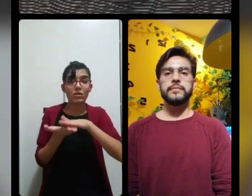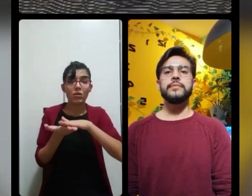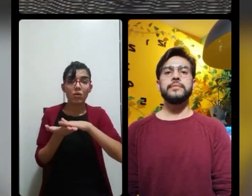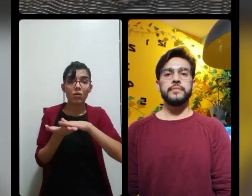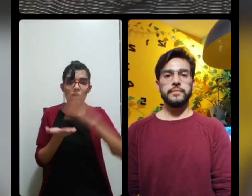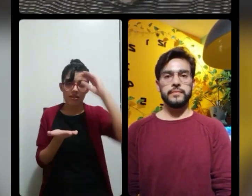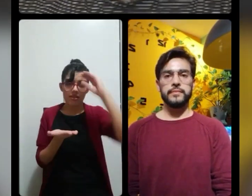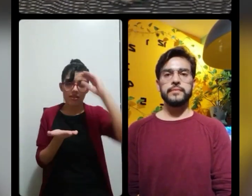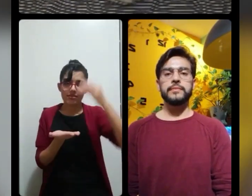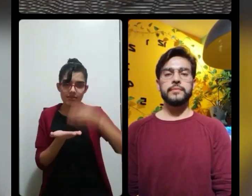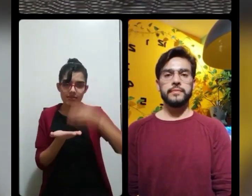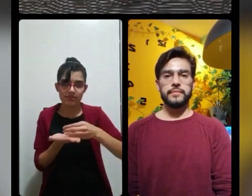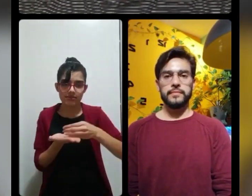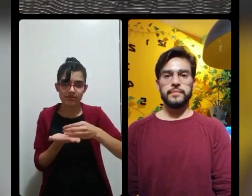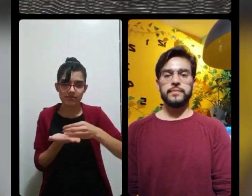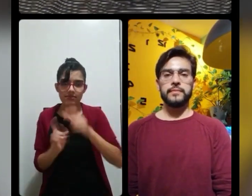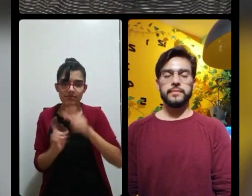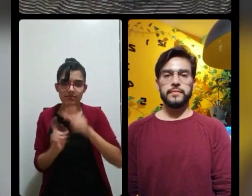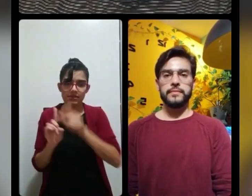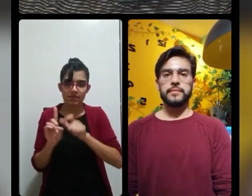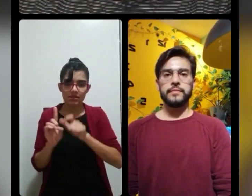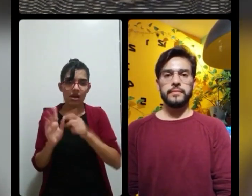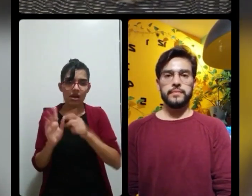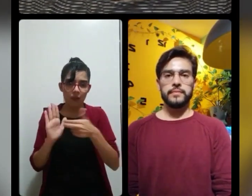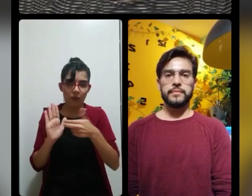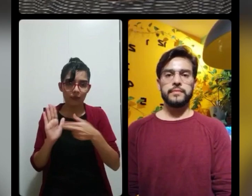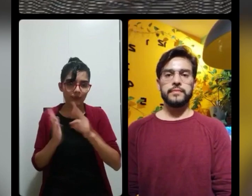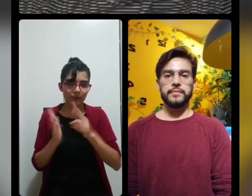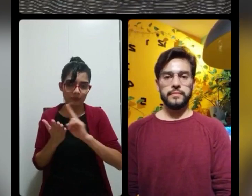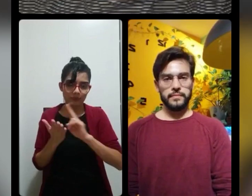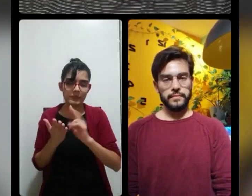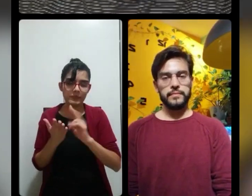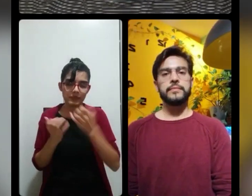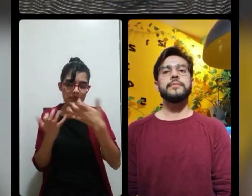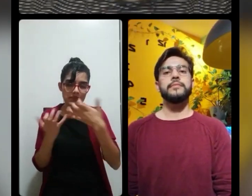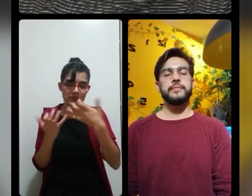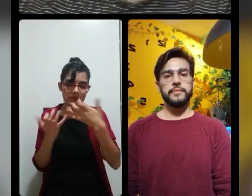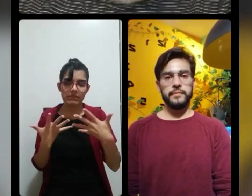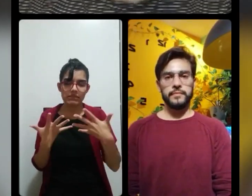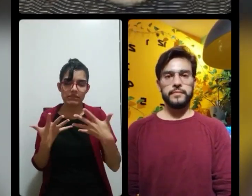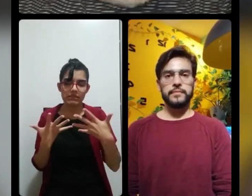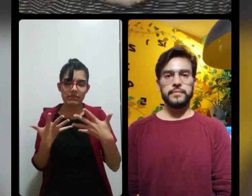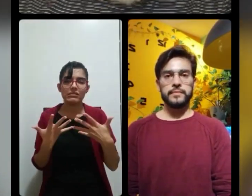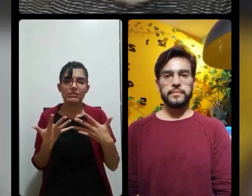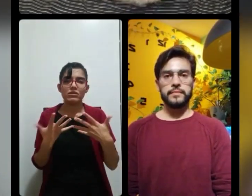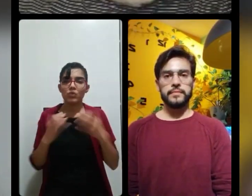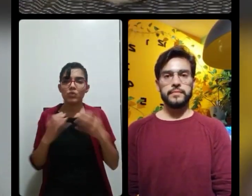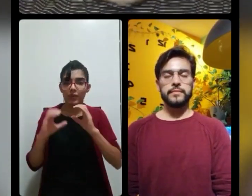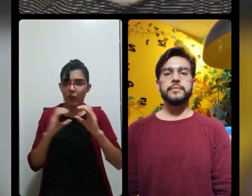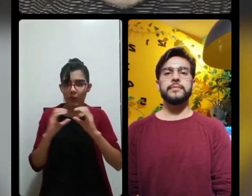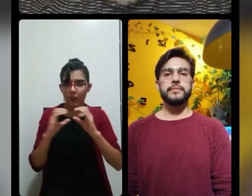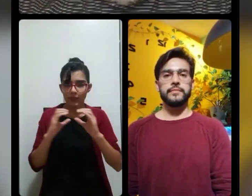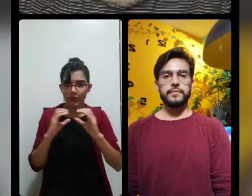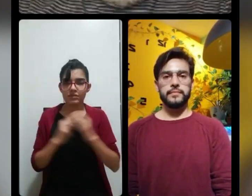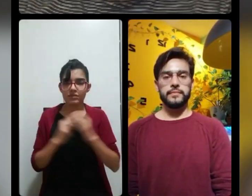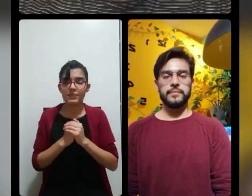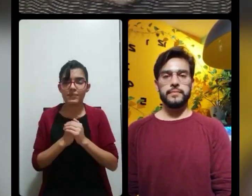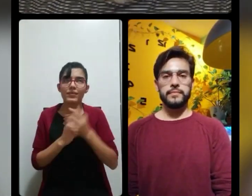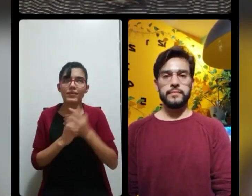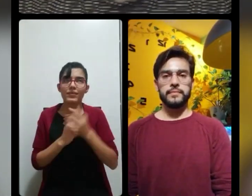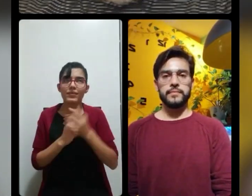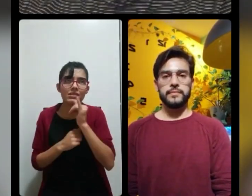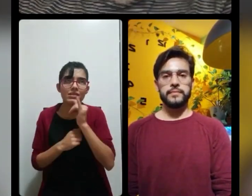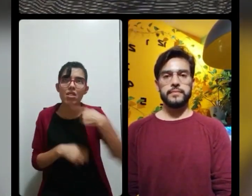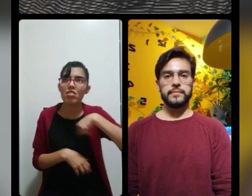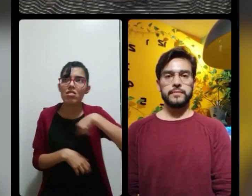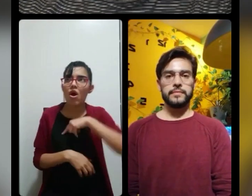né? Tá mais próximo de nós, né? Sejamos surdos ou não. Entre um surdo e um não surdo,